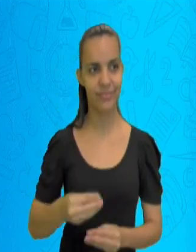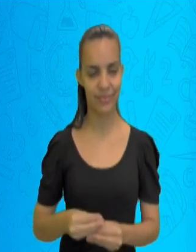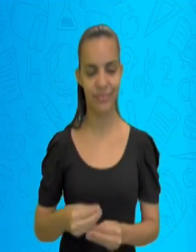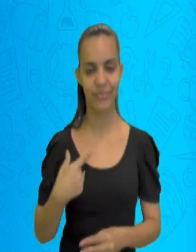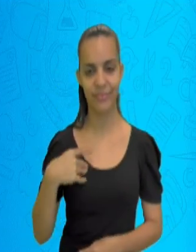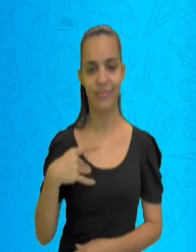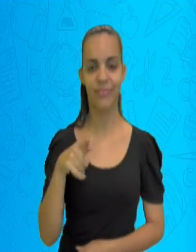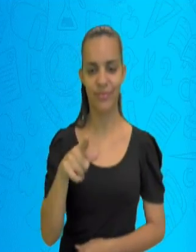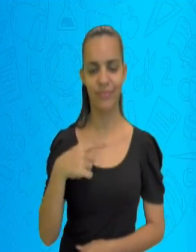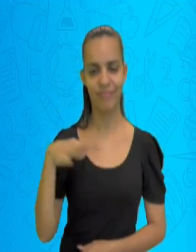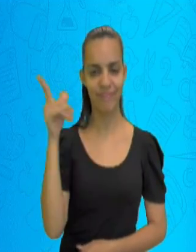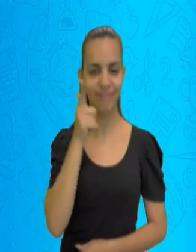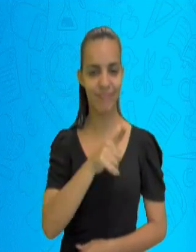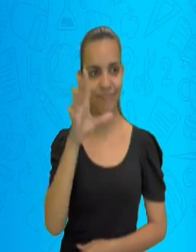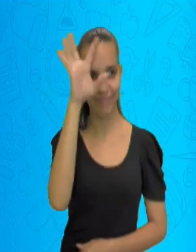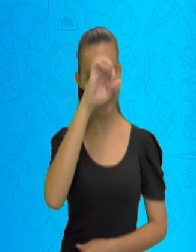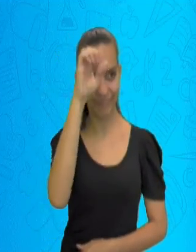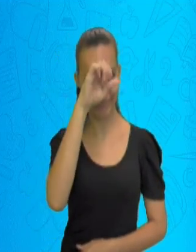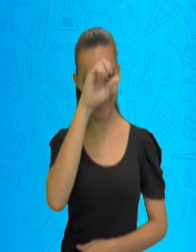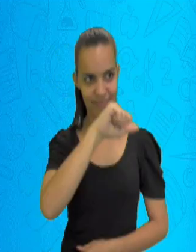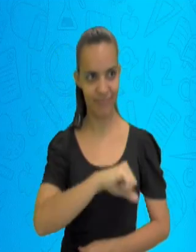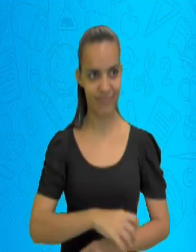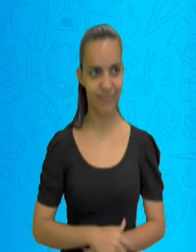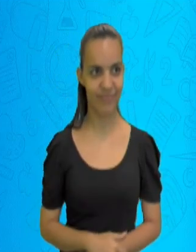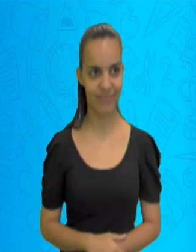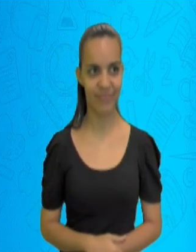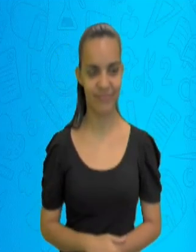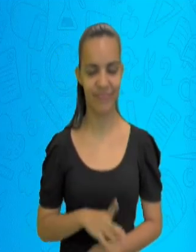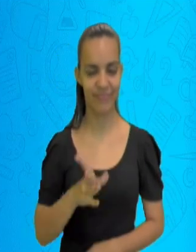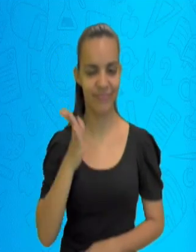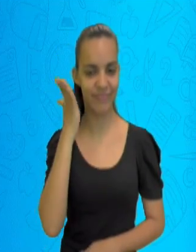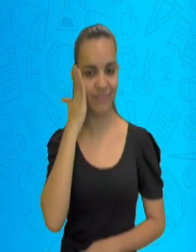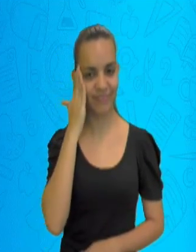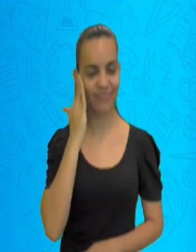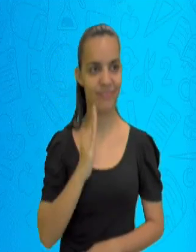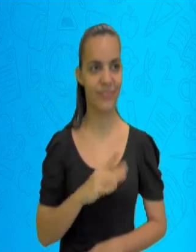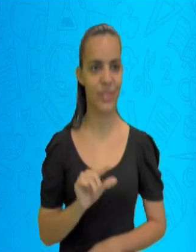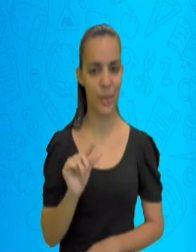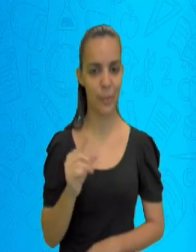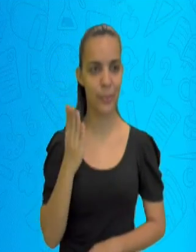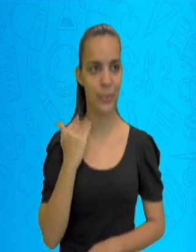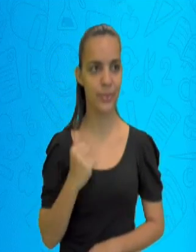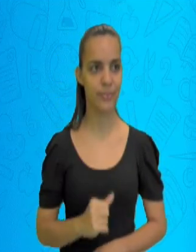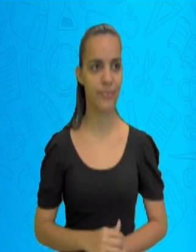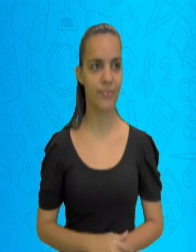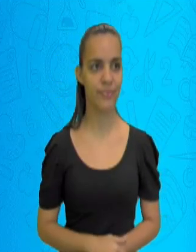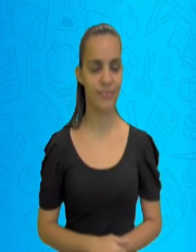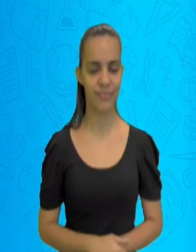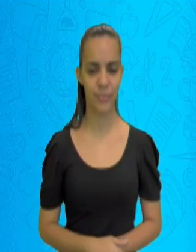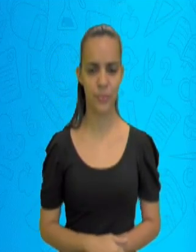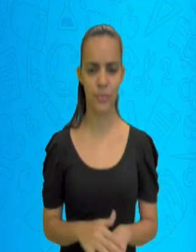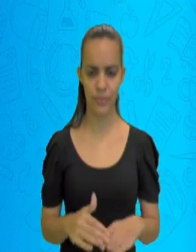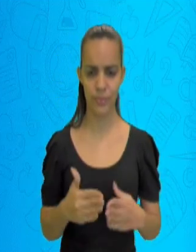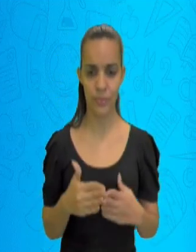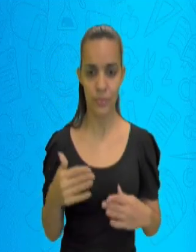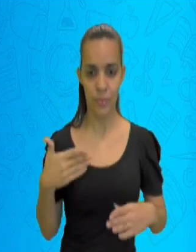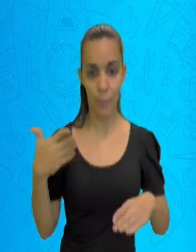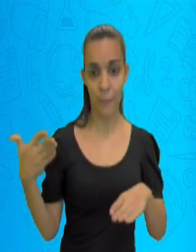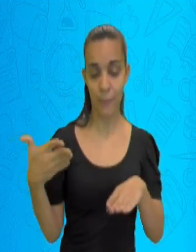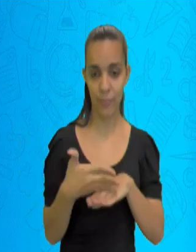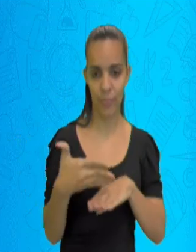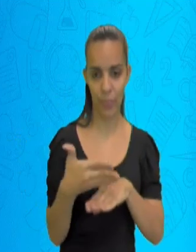conseguiu aprender e também reafirmar aquilo que você já sabia. Não esqueça, para acessar a nossa